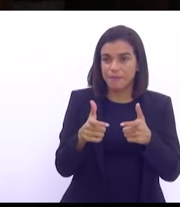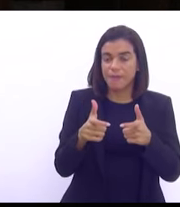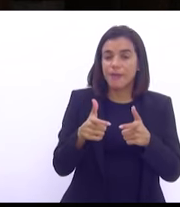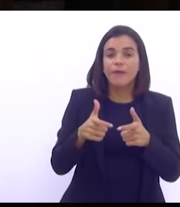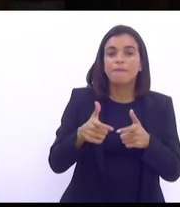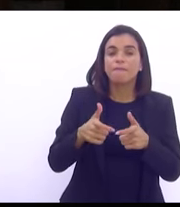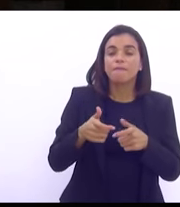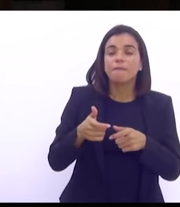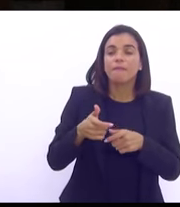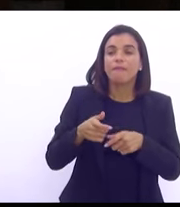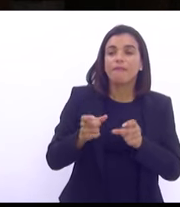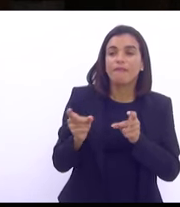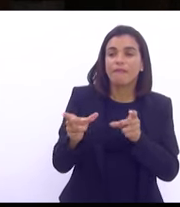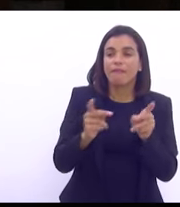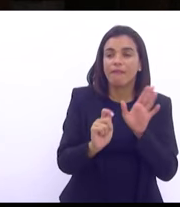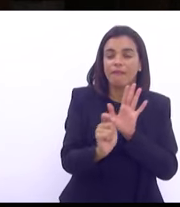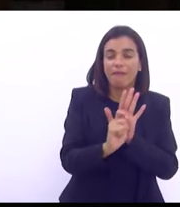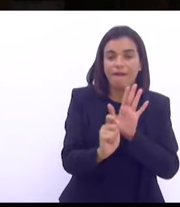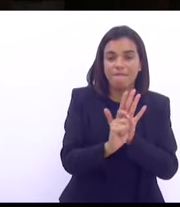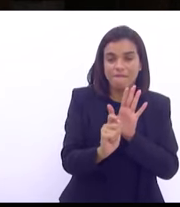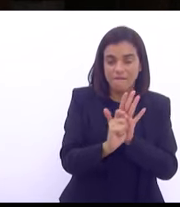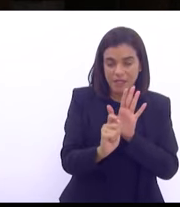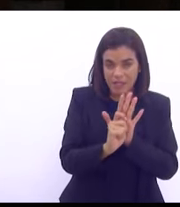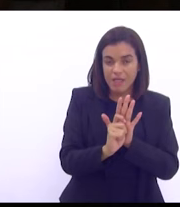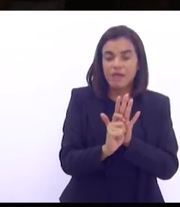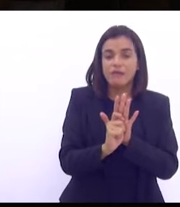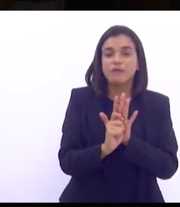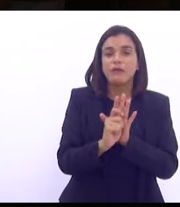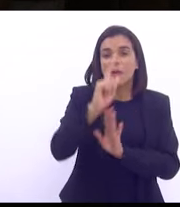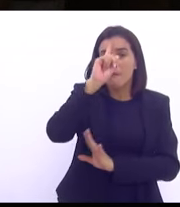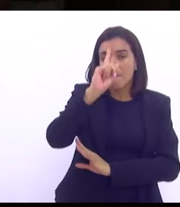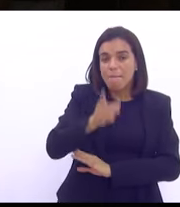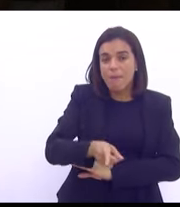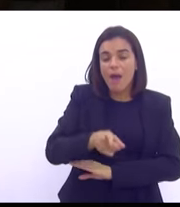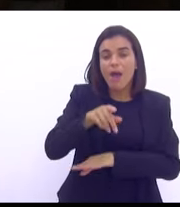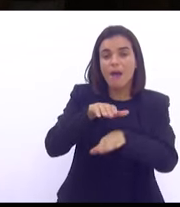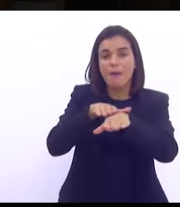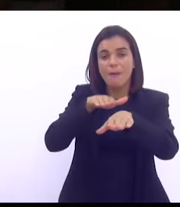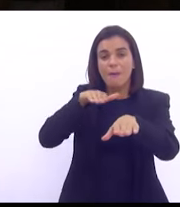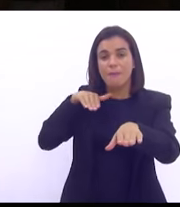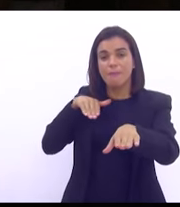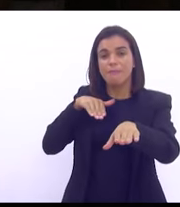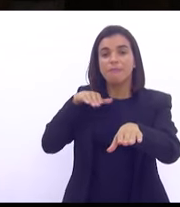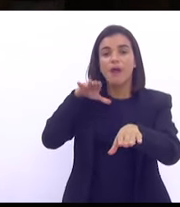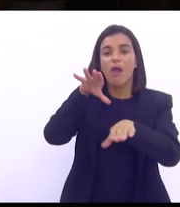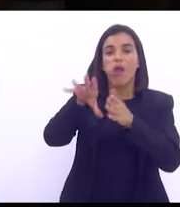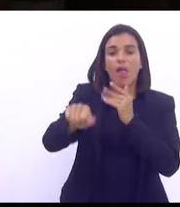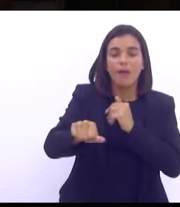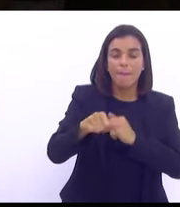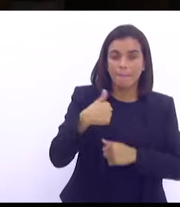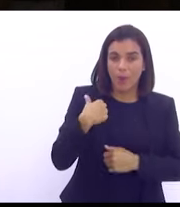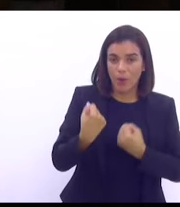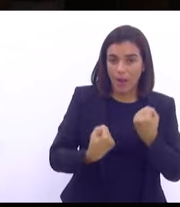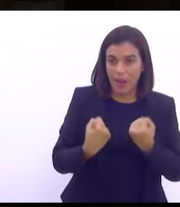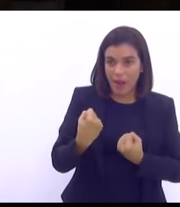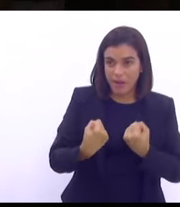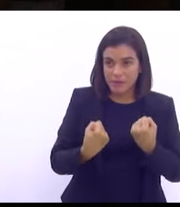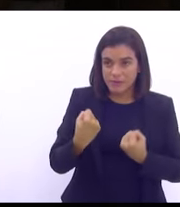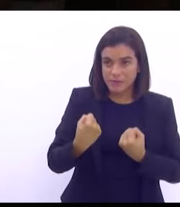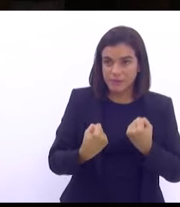traficante deu ordem de parada aos carros que estavam na frente para pegar o meu carro.